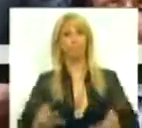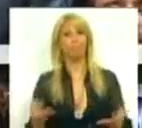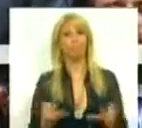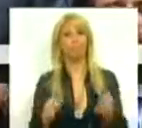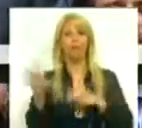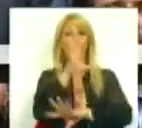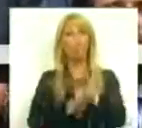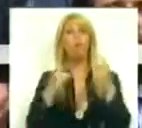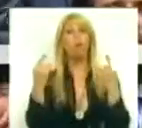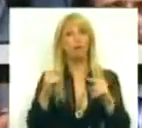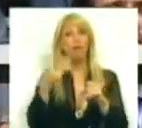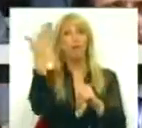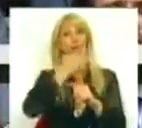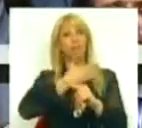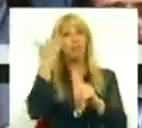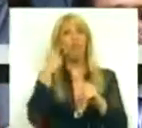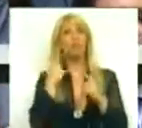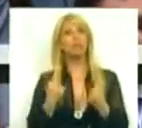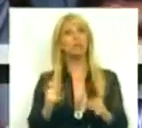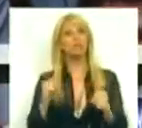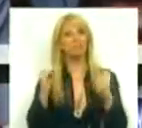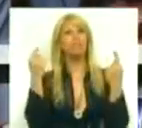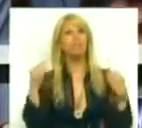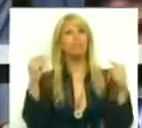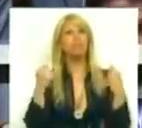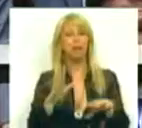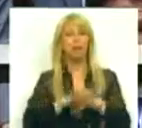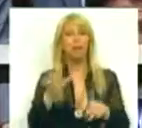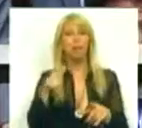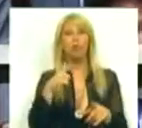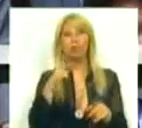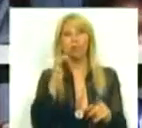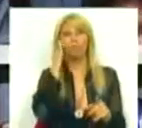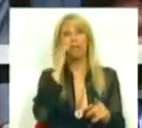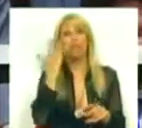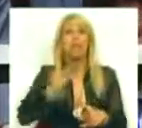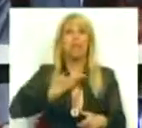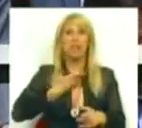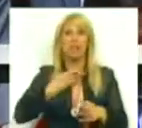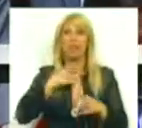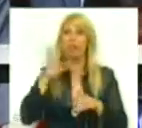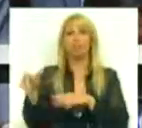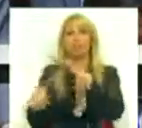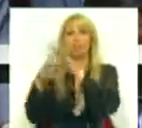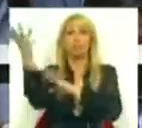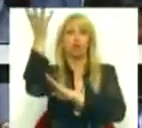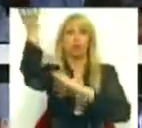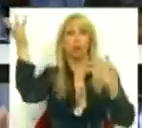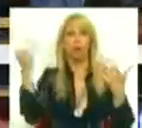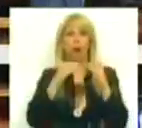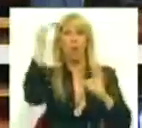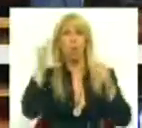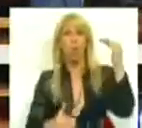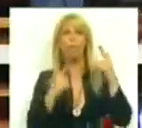grande tensão. É a crise das dívidas soberanas, vários desequilíbrios macroeconómicos e uma